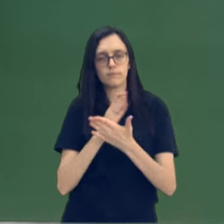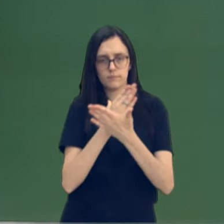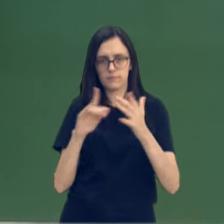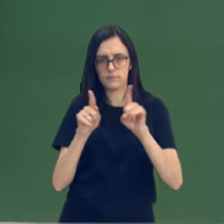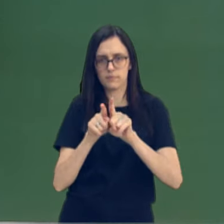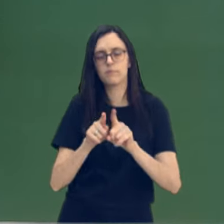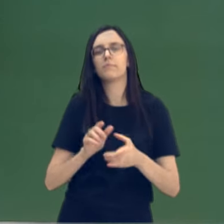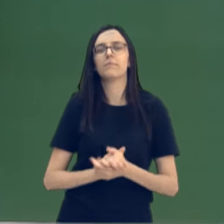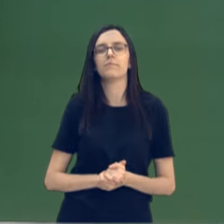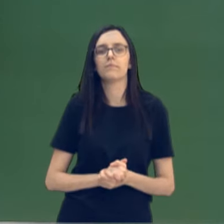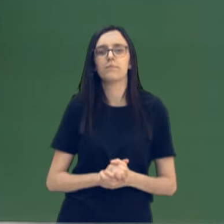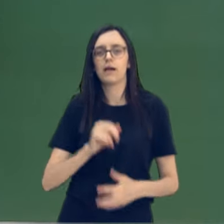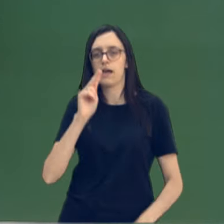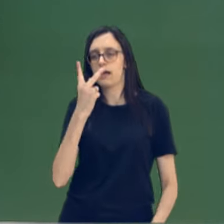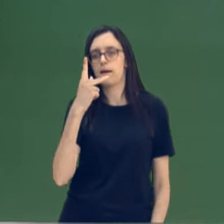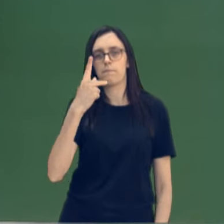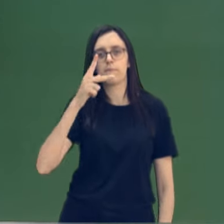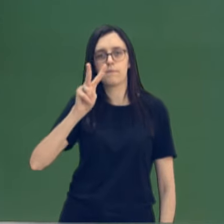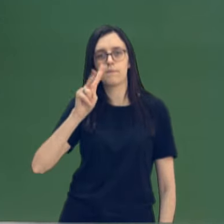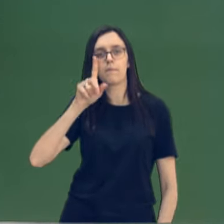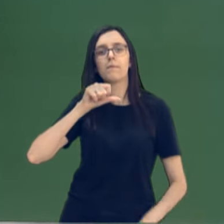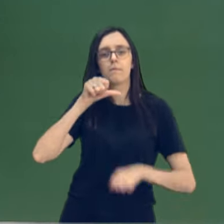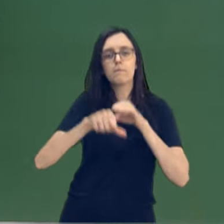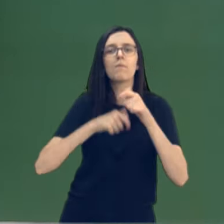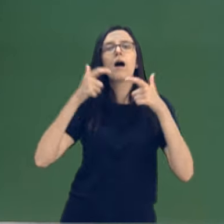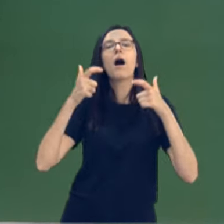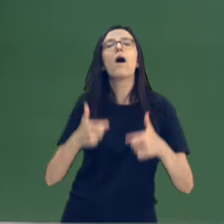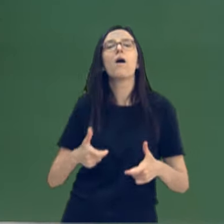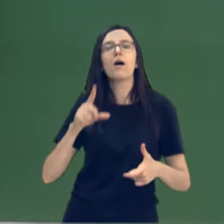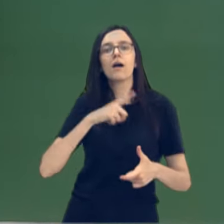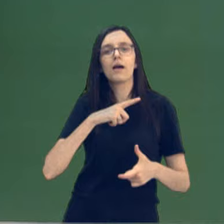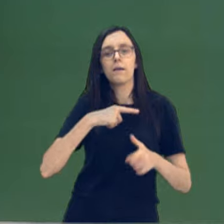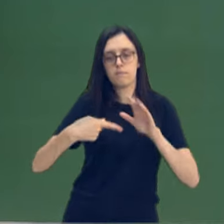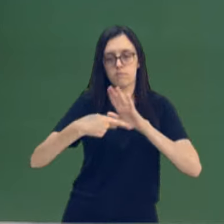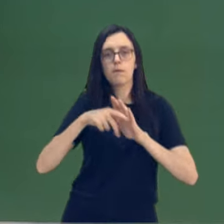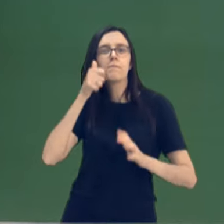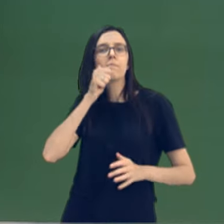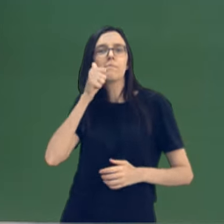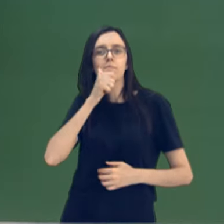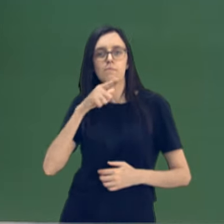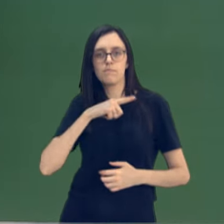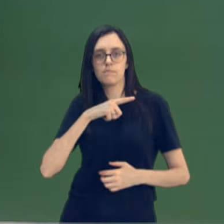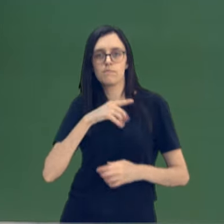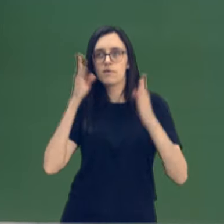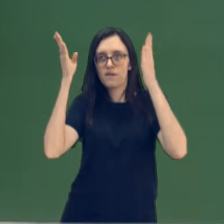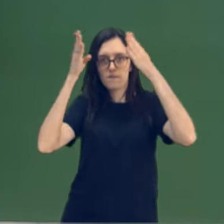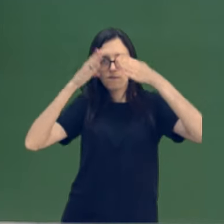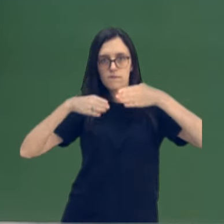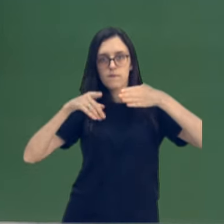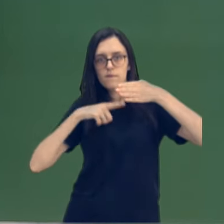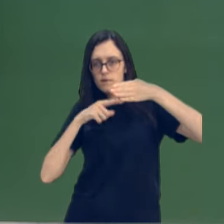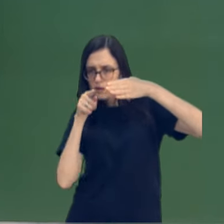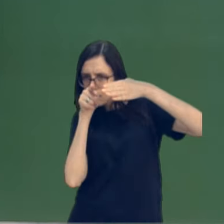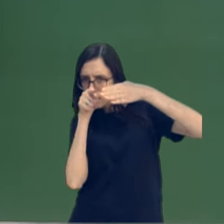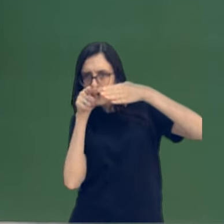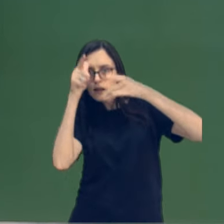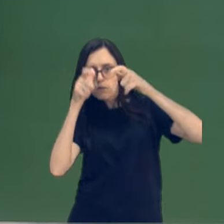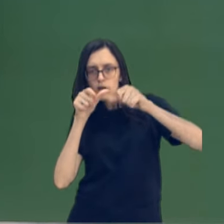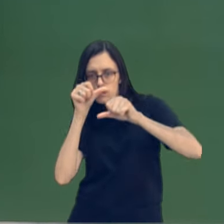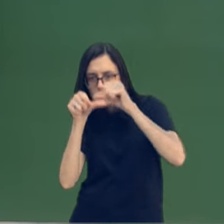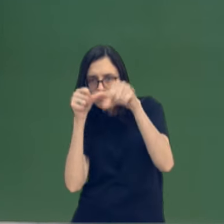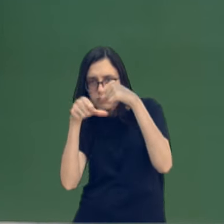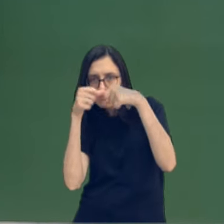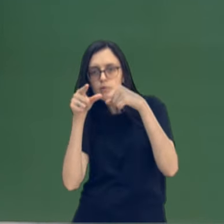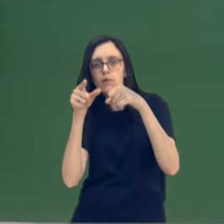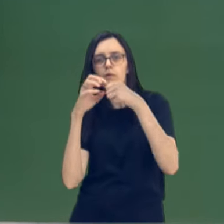genital. E o HPV, alterações aonde? No colo do útero, que é aquela região entre o canal vaginal e o útero. Ali, as